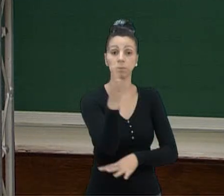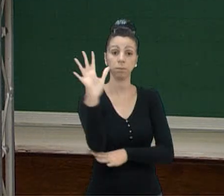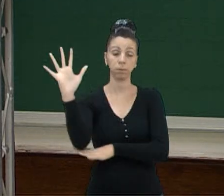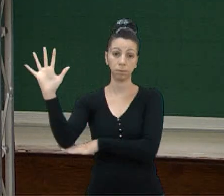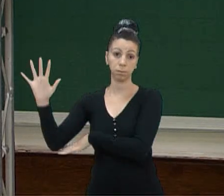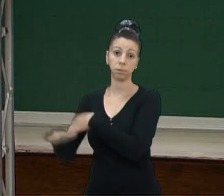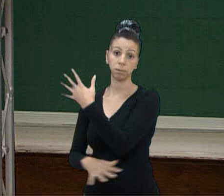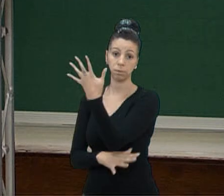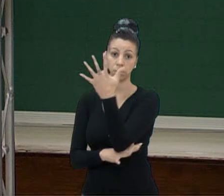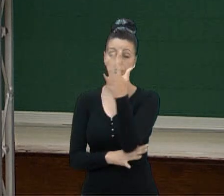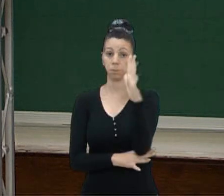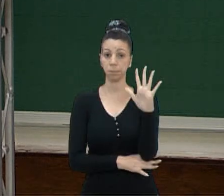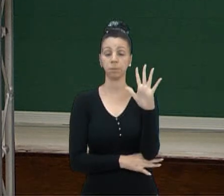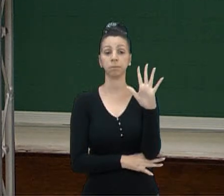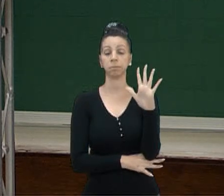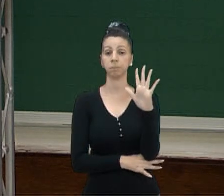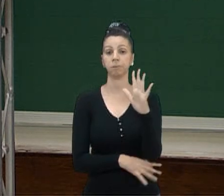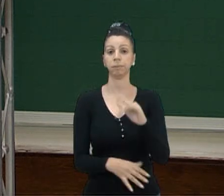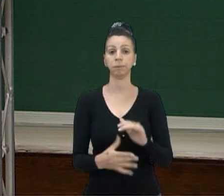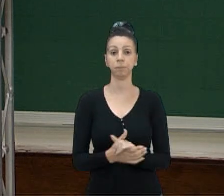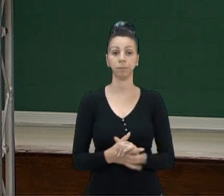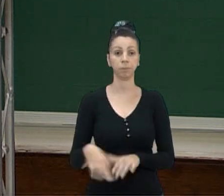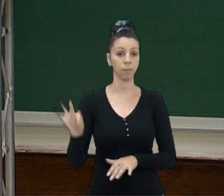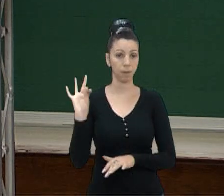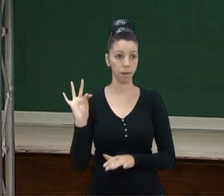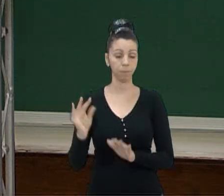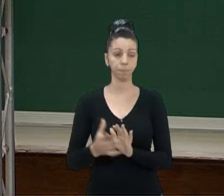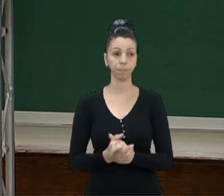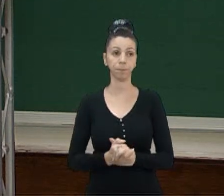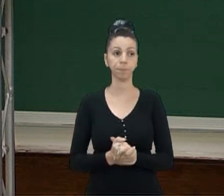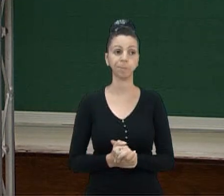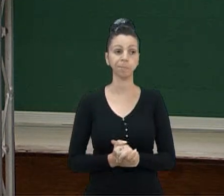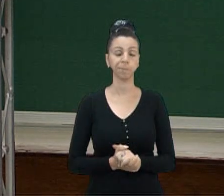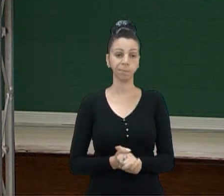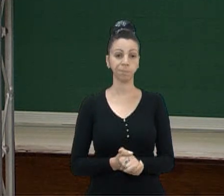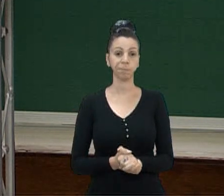maior quantidade na Europa, é da floresta temperada.